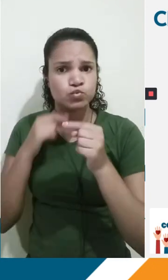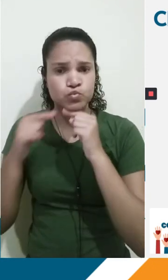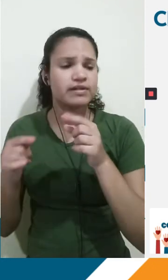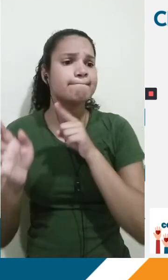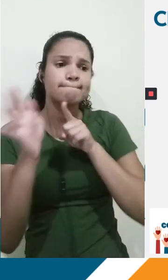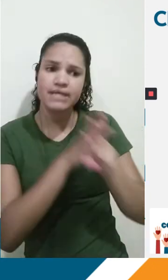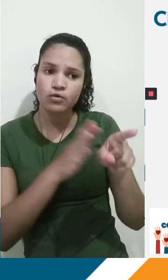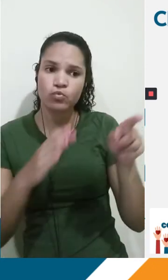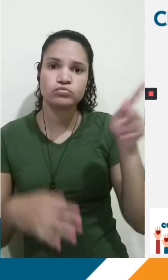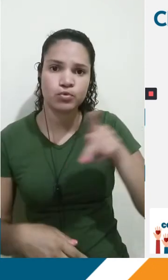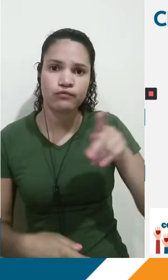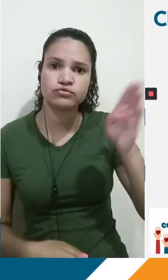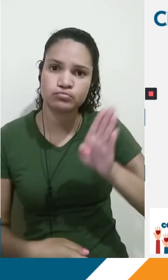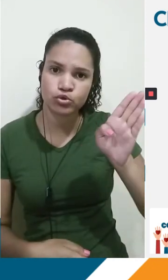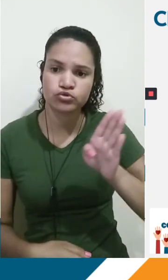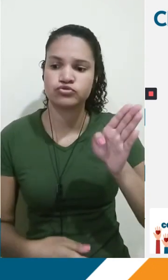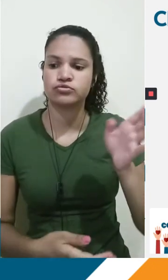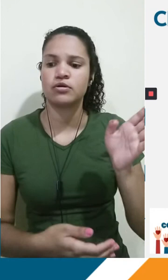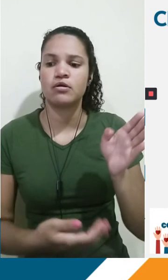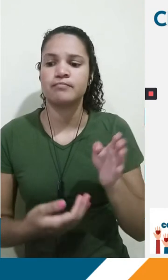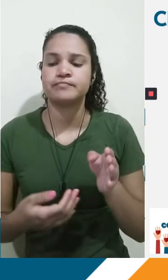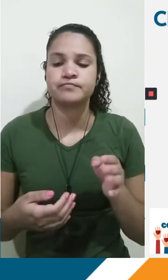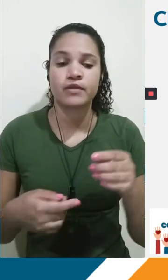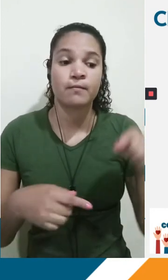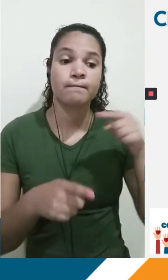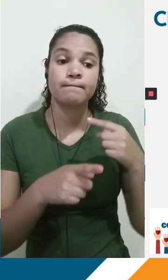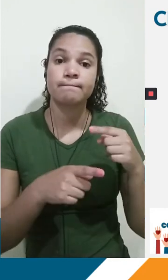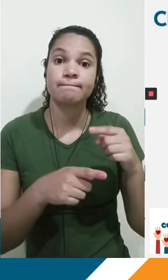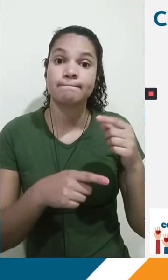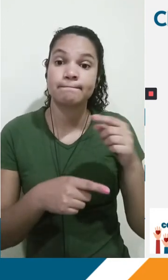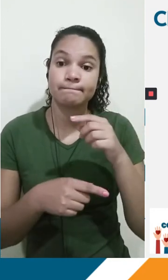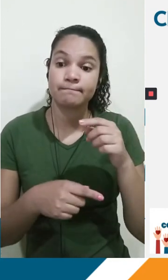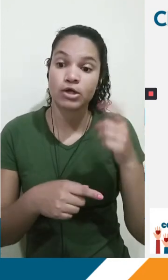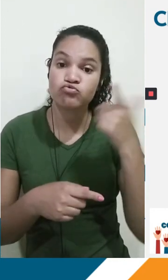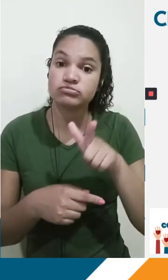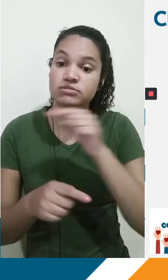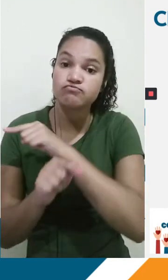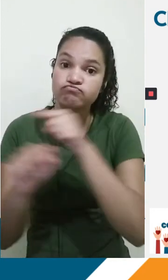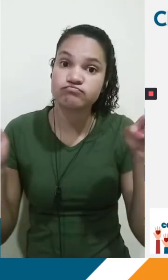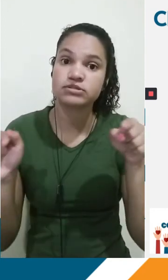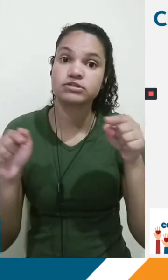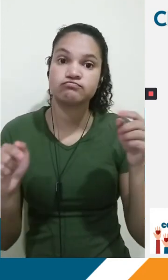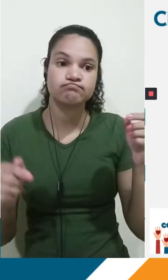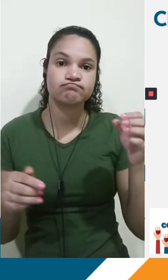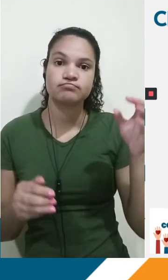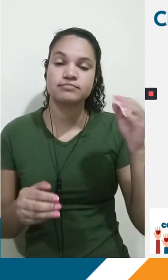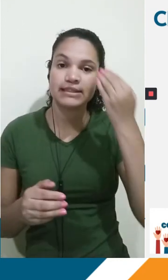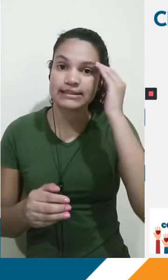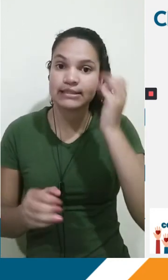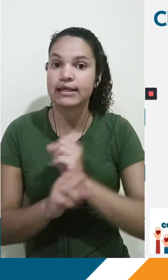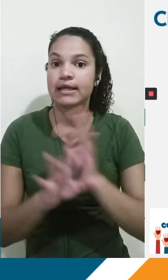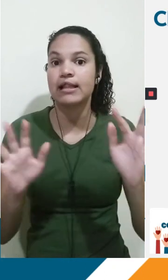professor, tutor, né, mediador, para que vocês tenham o domínio desse assunto.